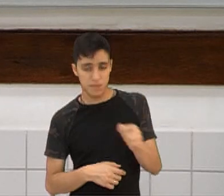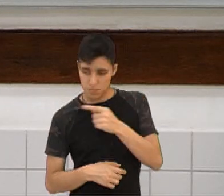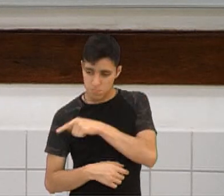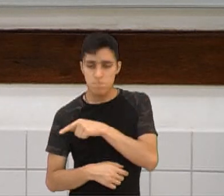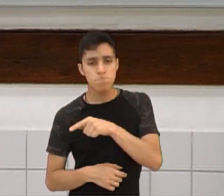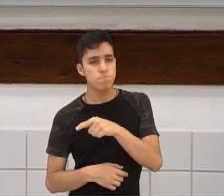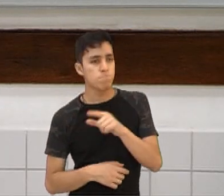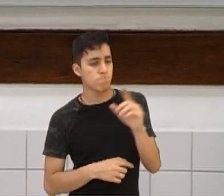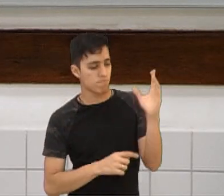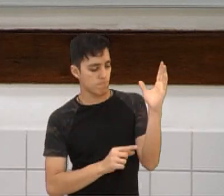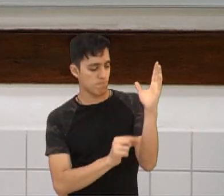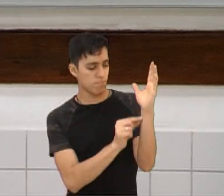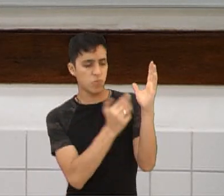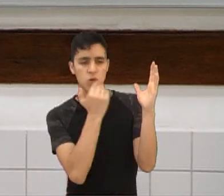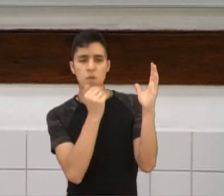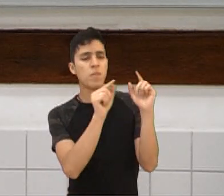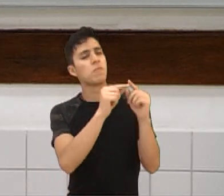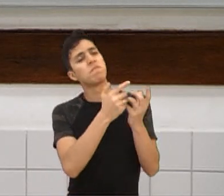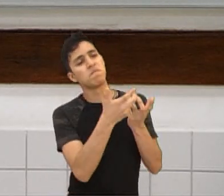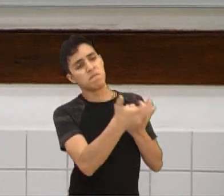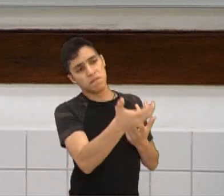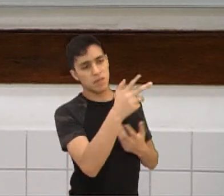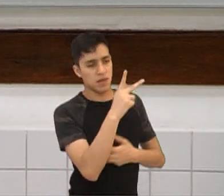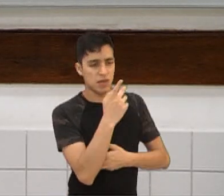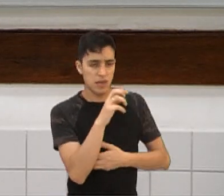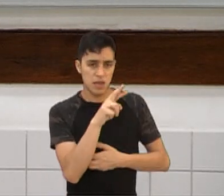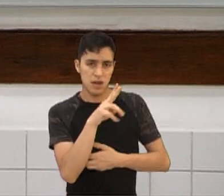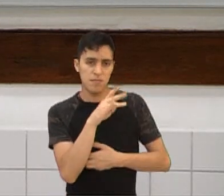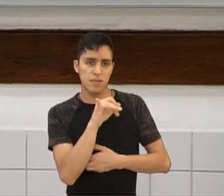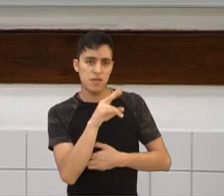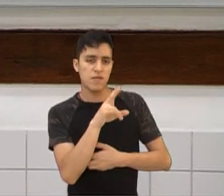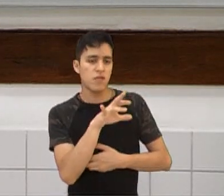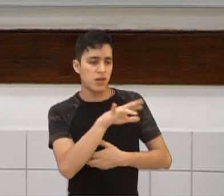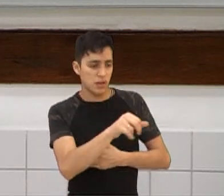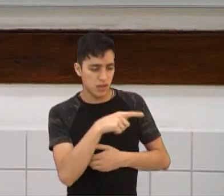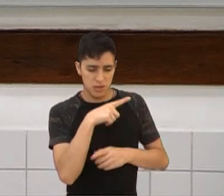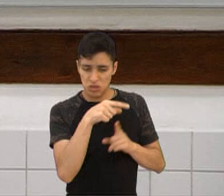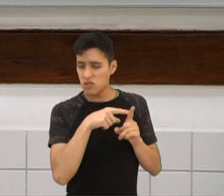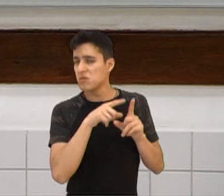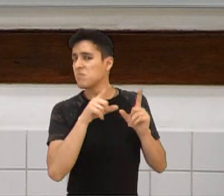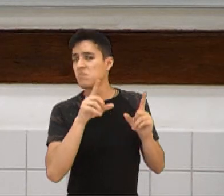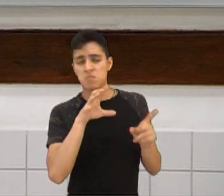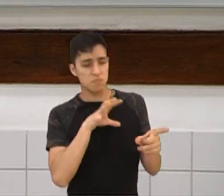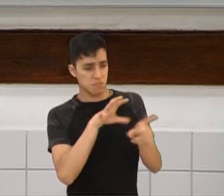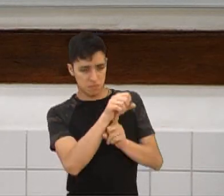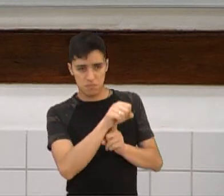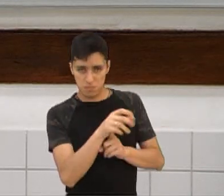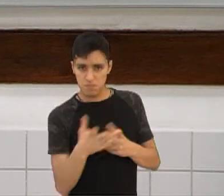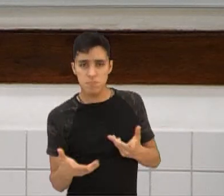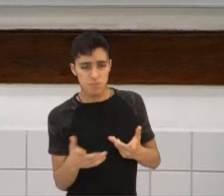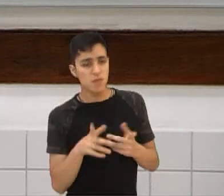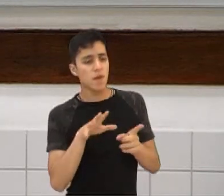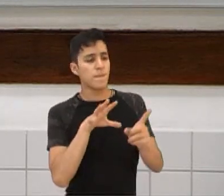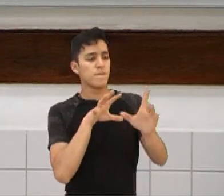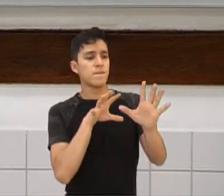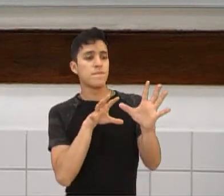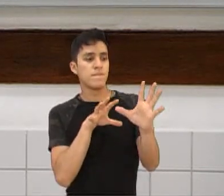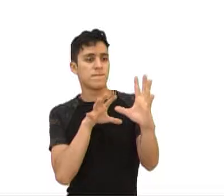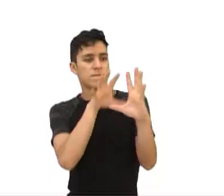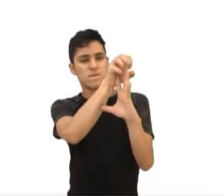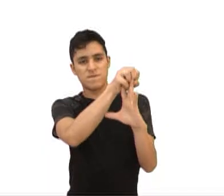eles se alimentam de plantas. Então, herbivoria é um tipo de predação especial, onde ser predado não é mais um animal, é uma planta,